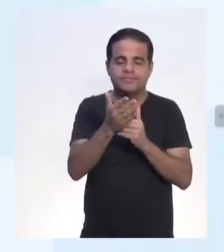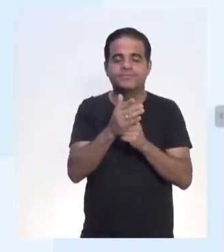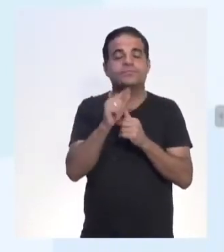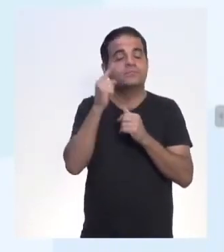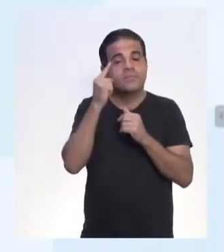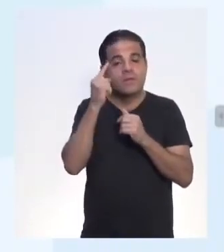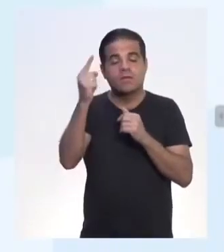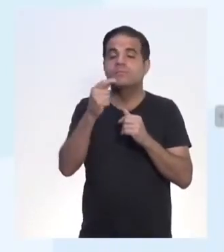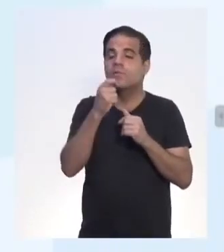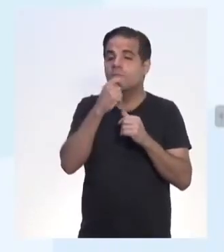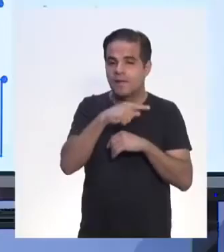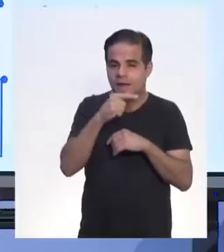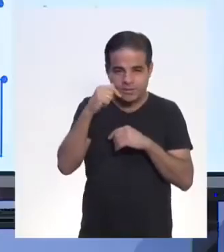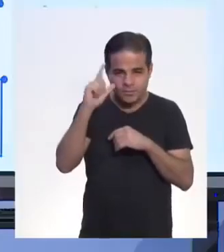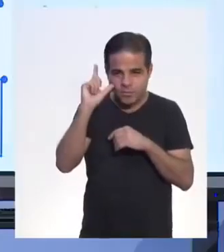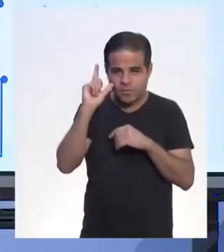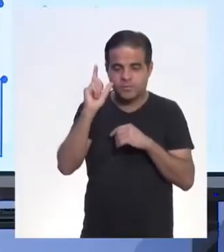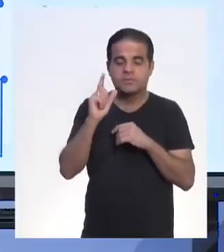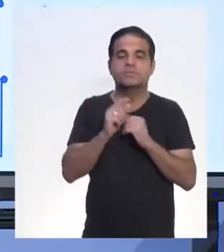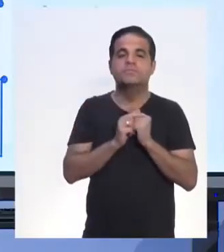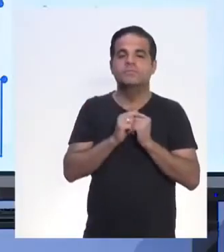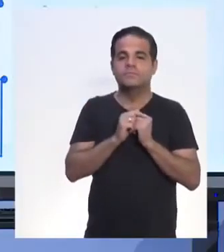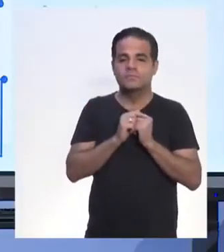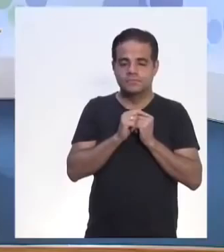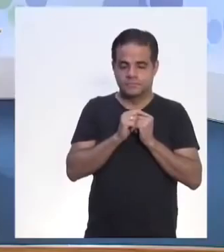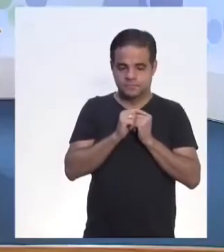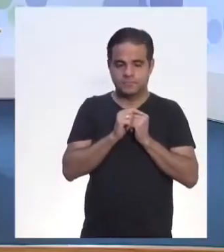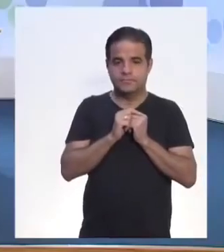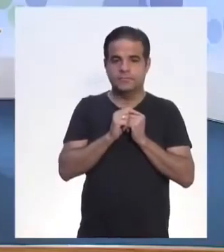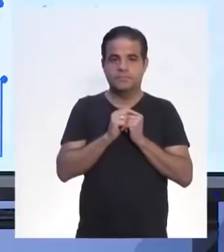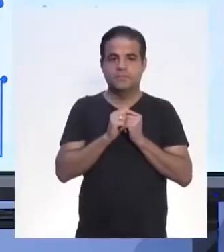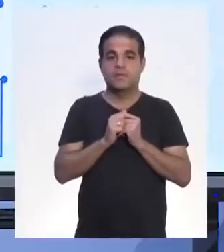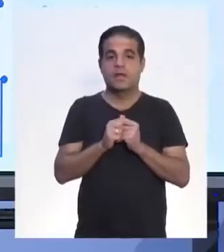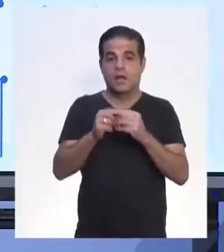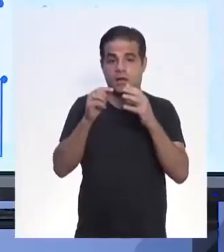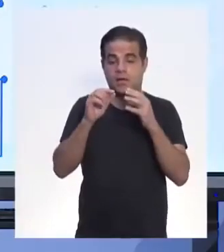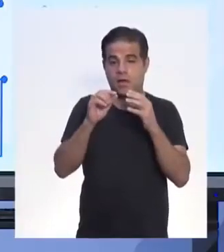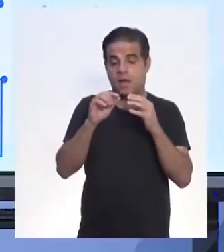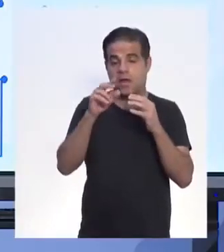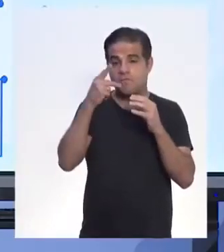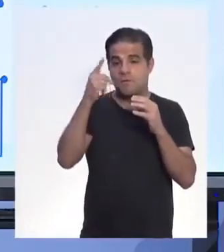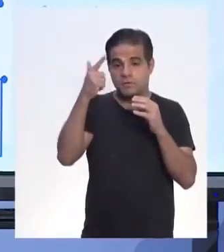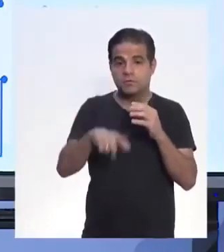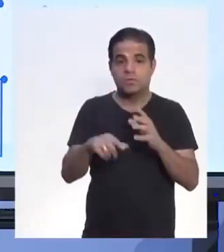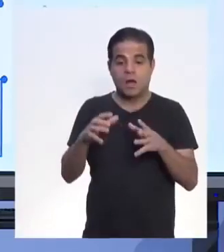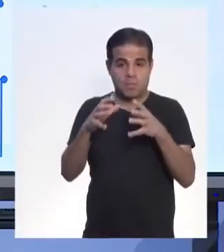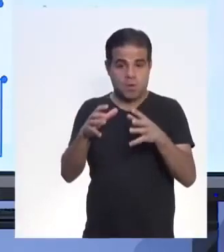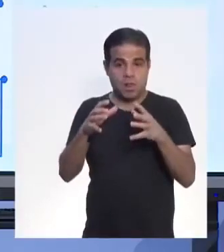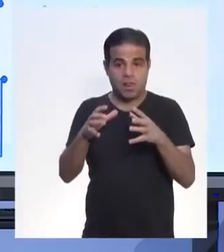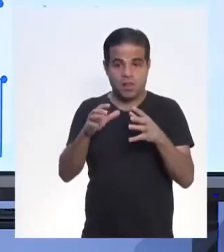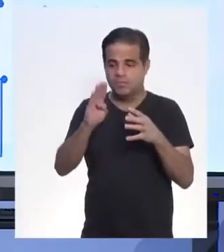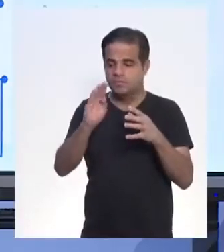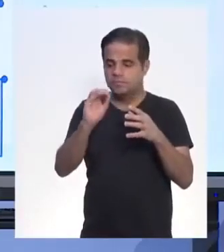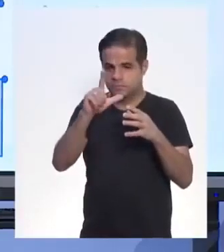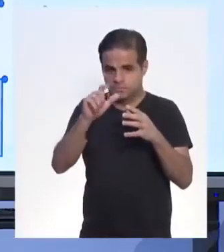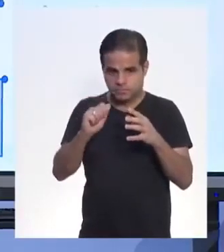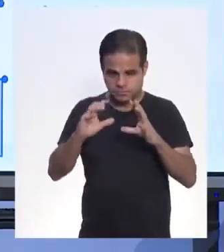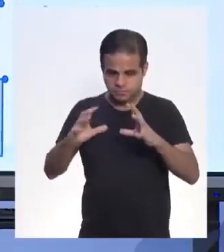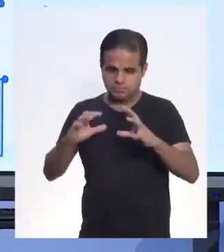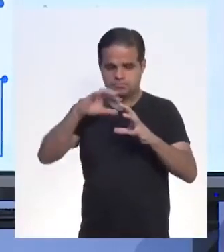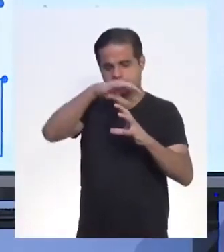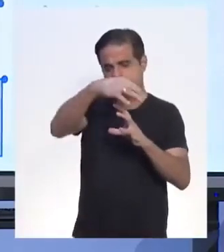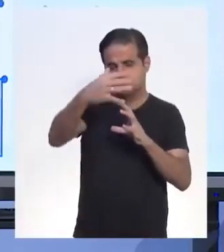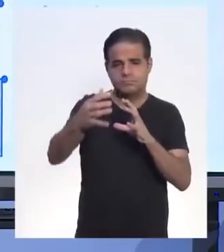vamos lembrar a piada de ontem, né, Ale? A bola, vamos lá, de novo. A bola, ela tem